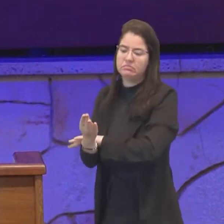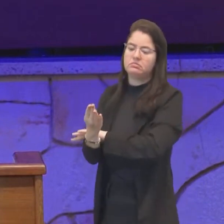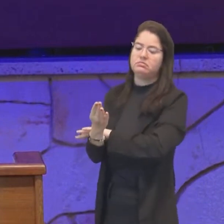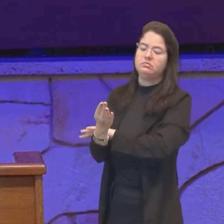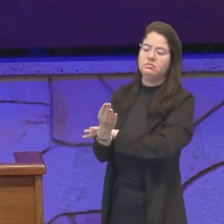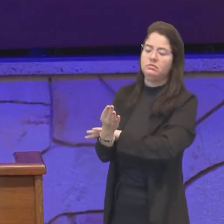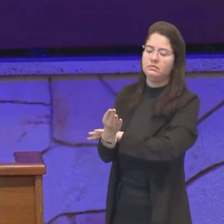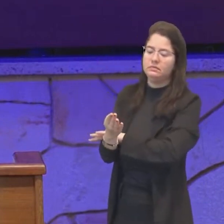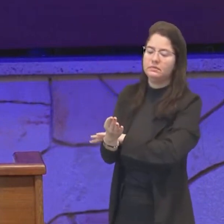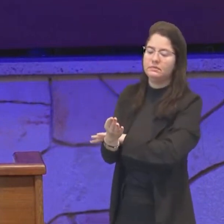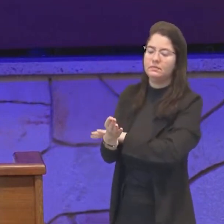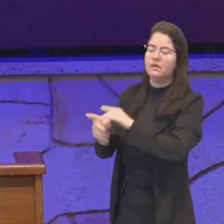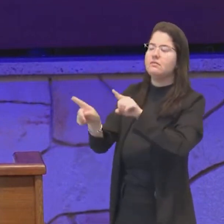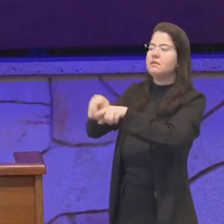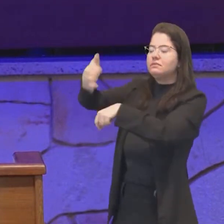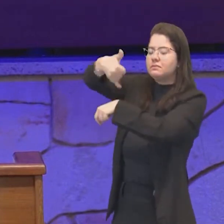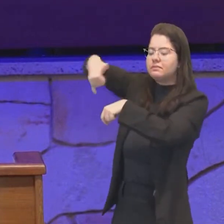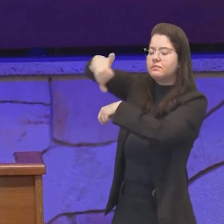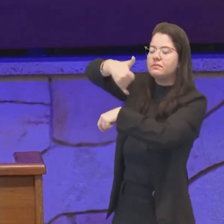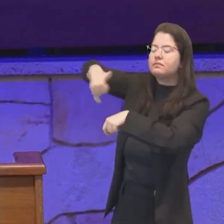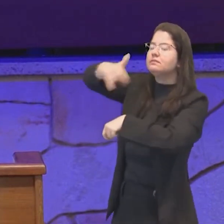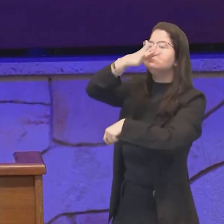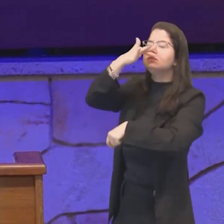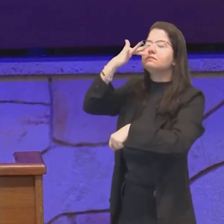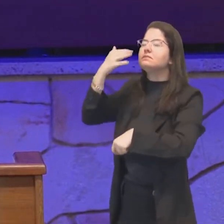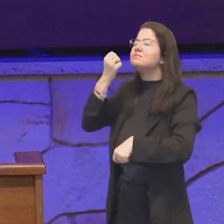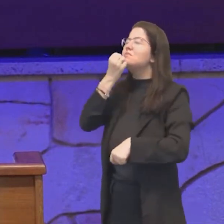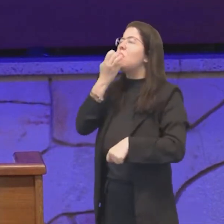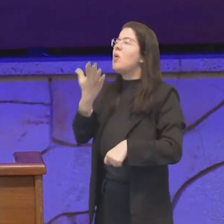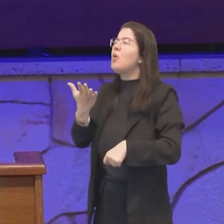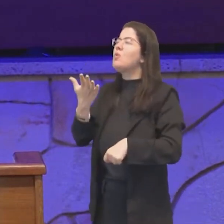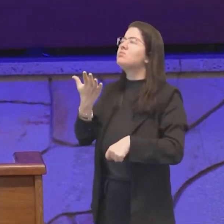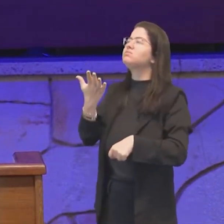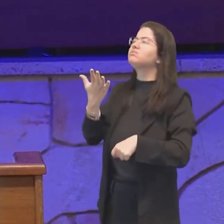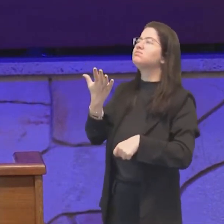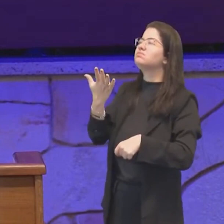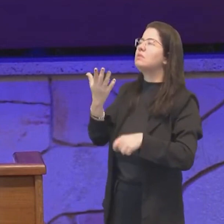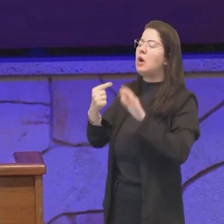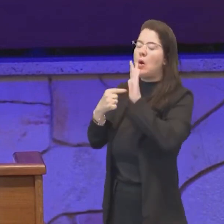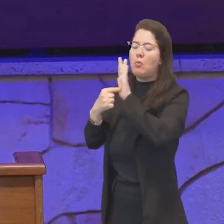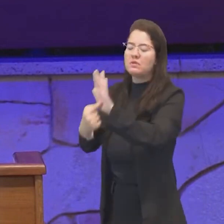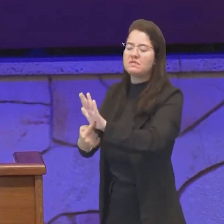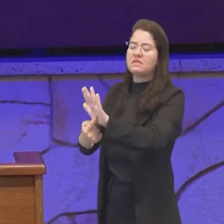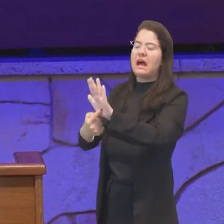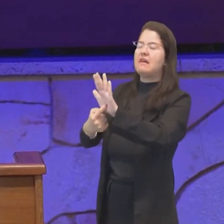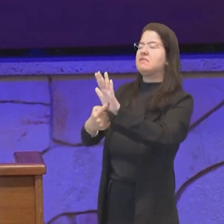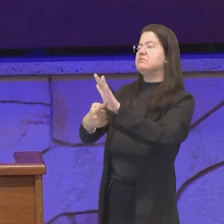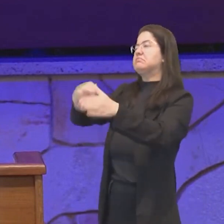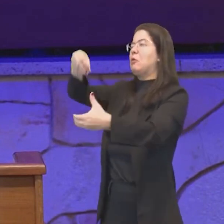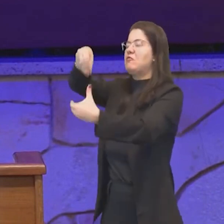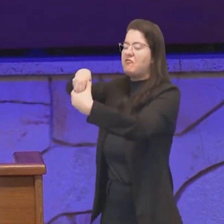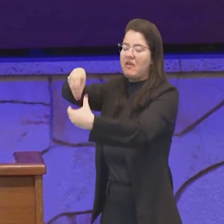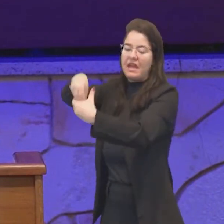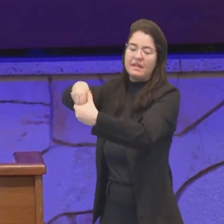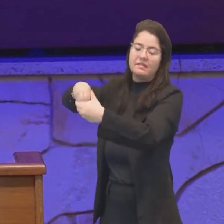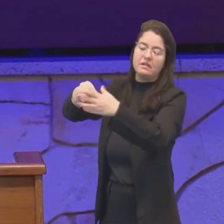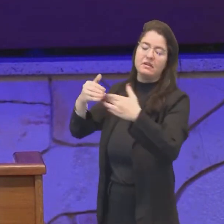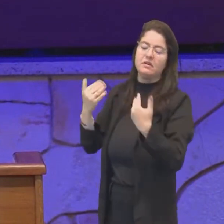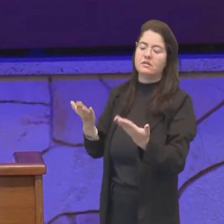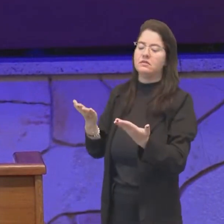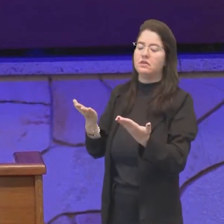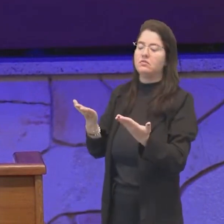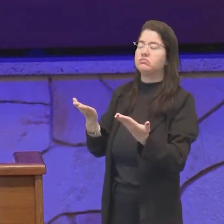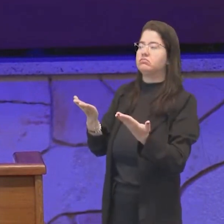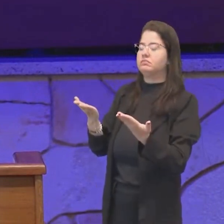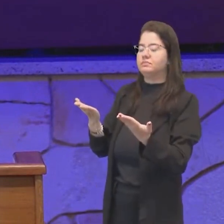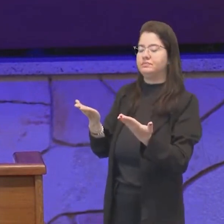que possuía um aroma suave, agradável ao Senhor, refletia o significado da oferta, e por isso que ele então é apresentado